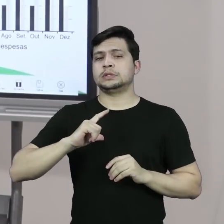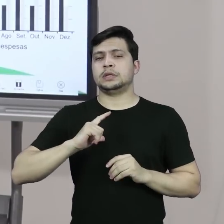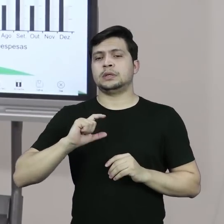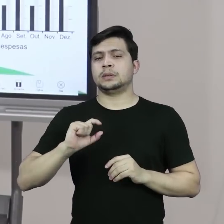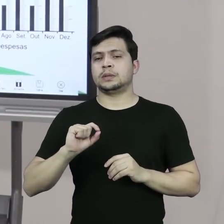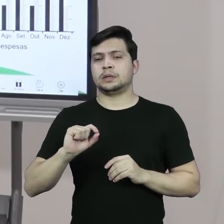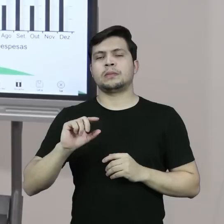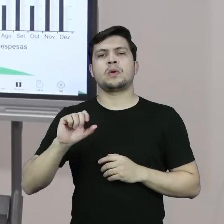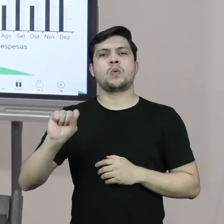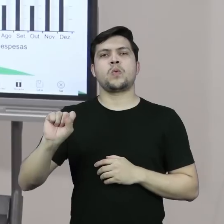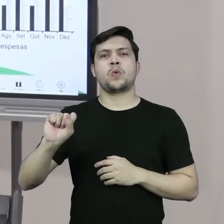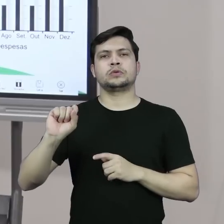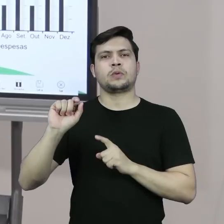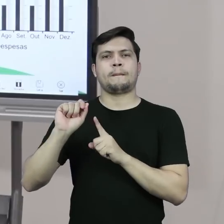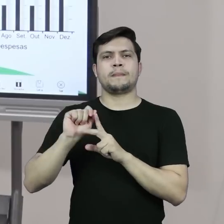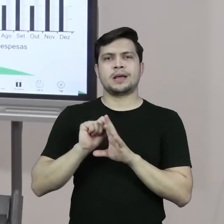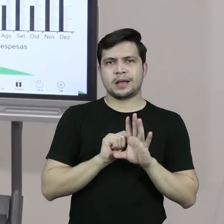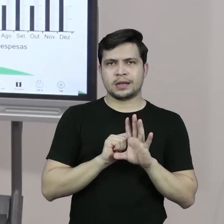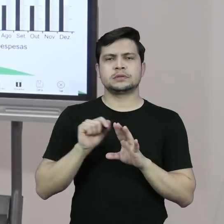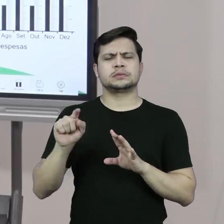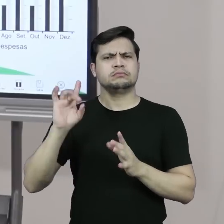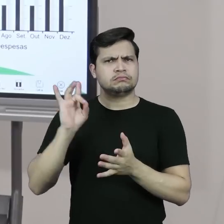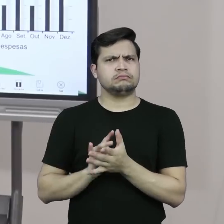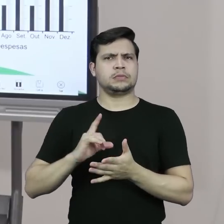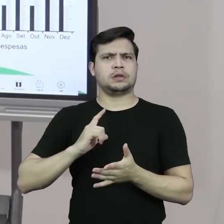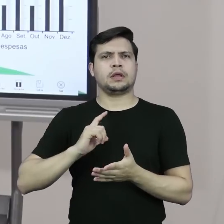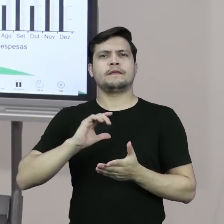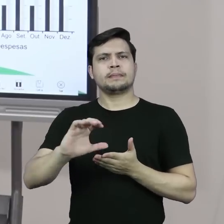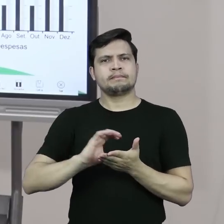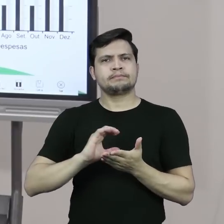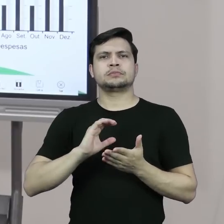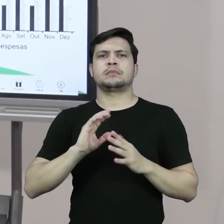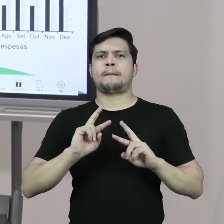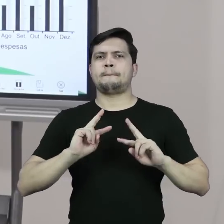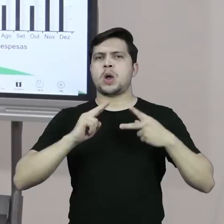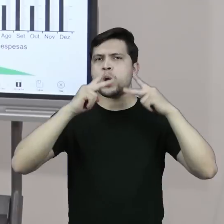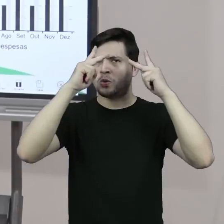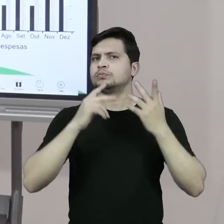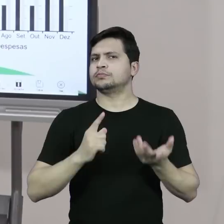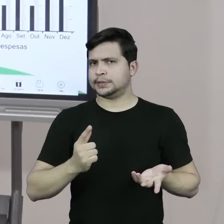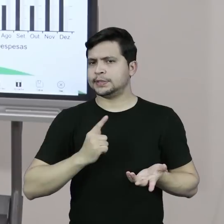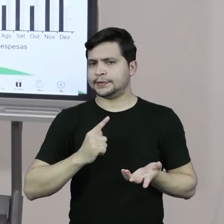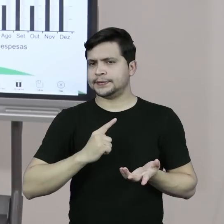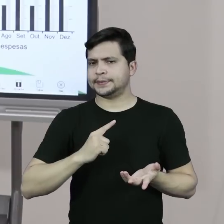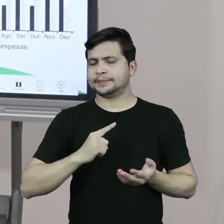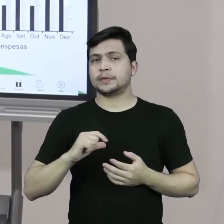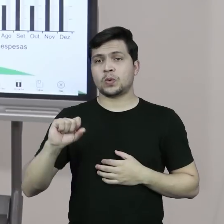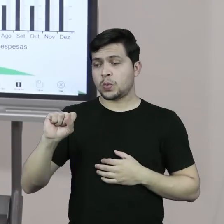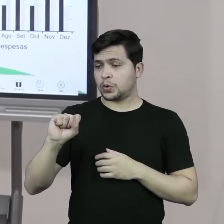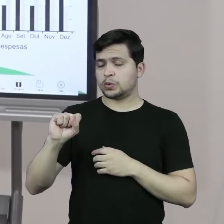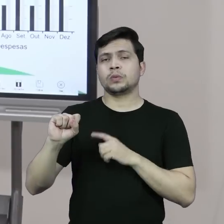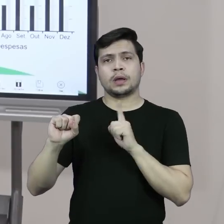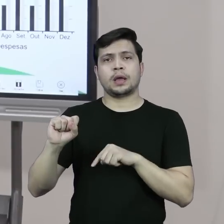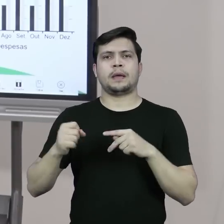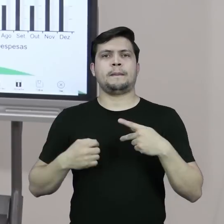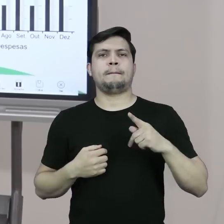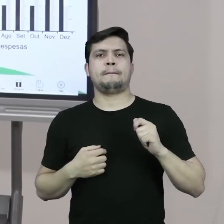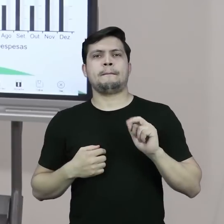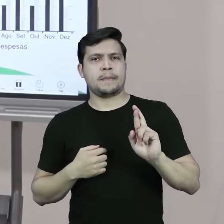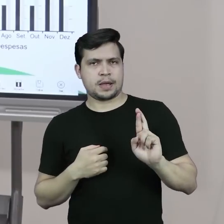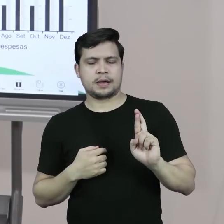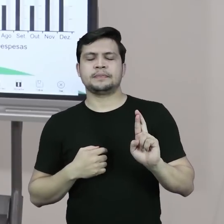por 2 e o da posição 6 dividido por 2 mais 1. A